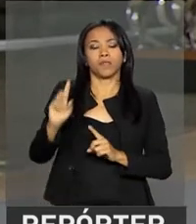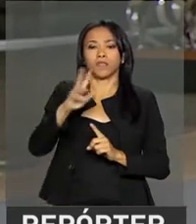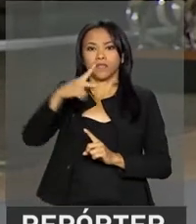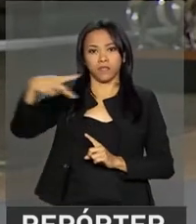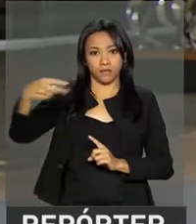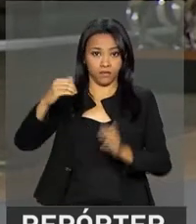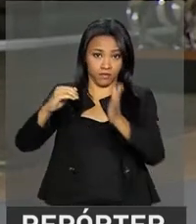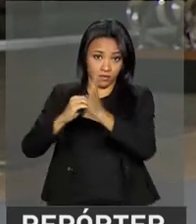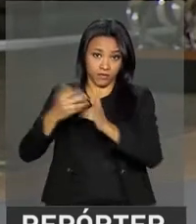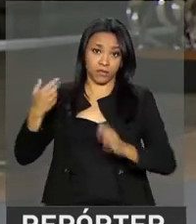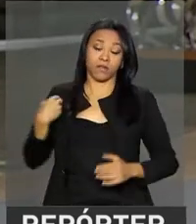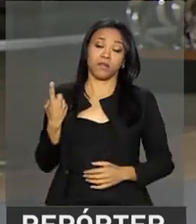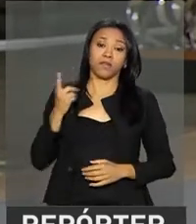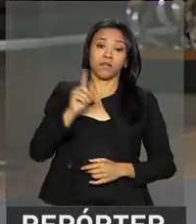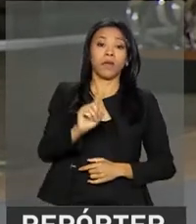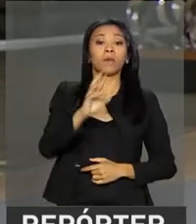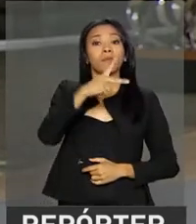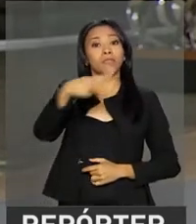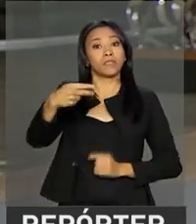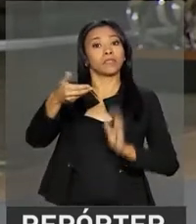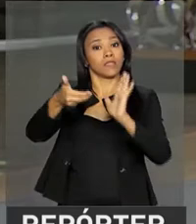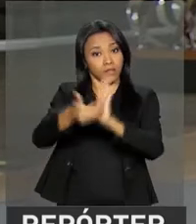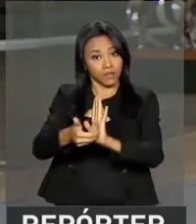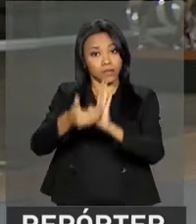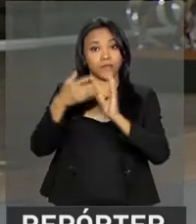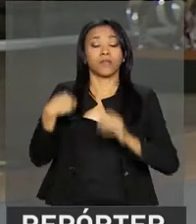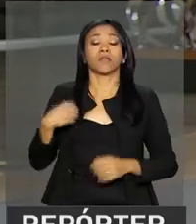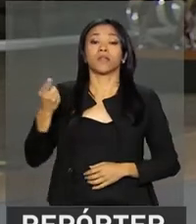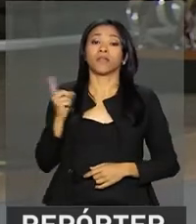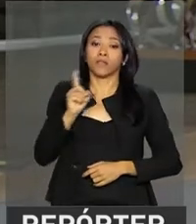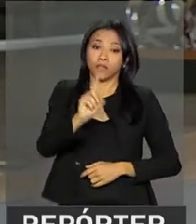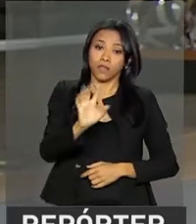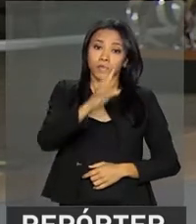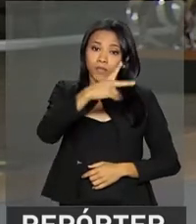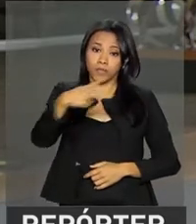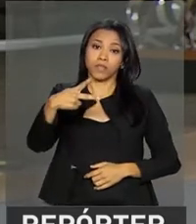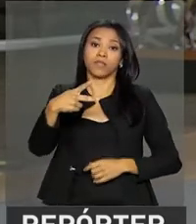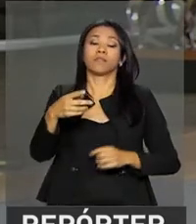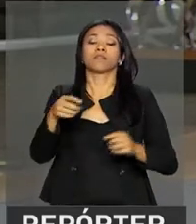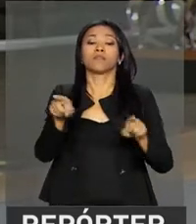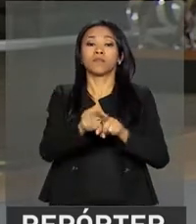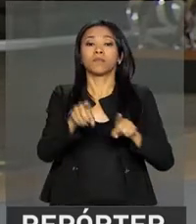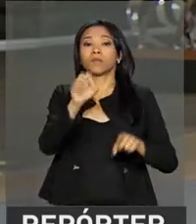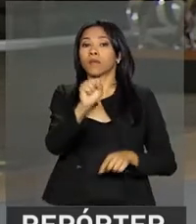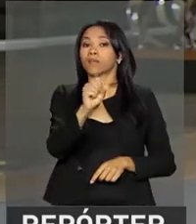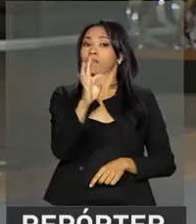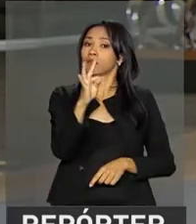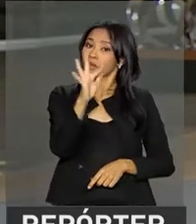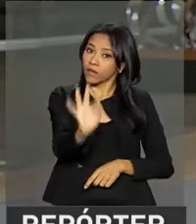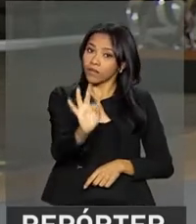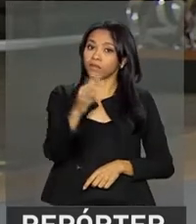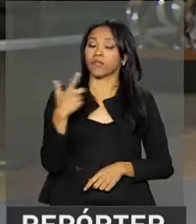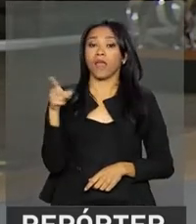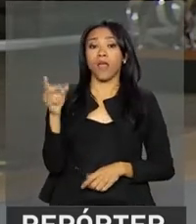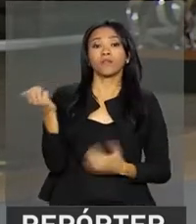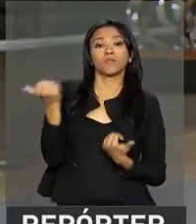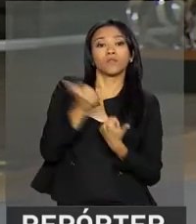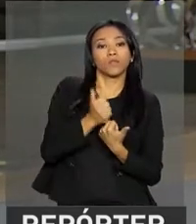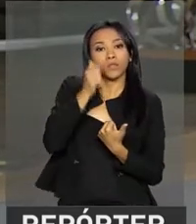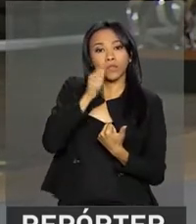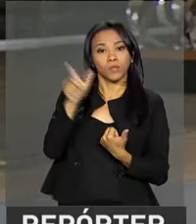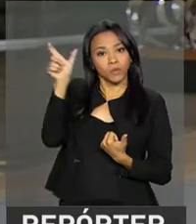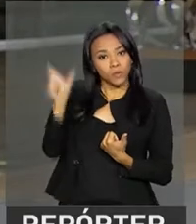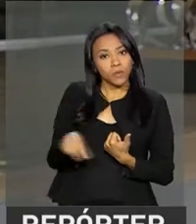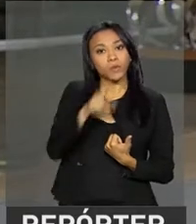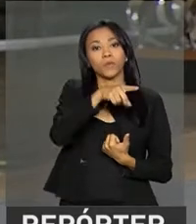oliveira da câmara dos deputados rodrigo maia e do stf carmem lúcia raquel substitui rodrigo